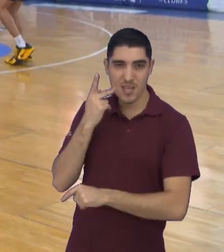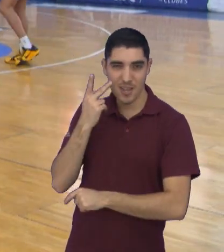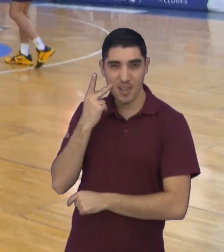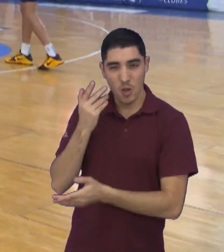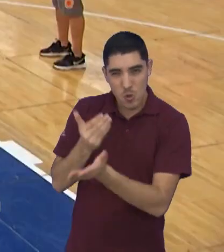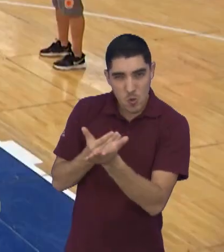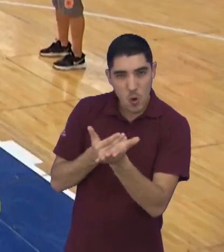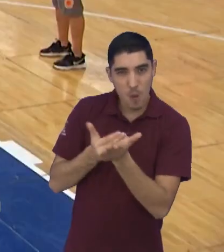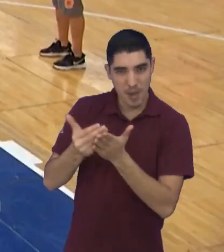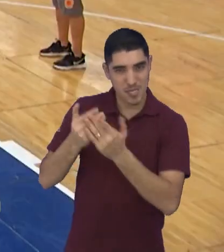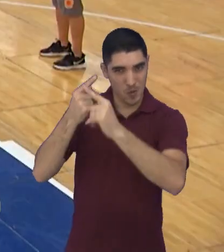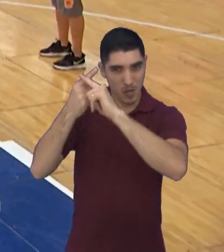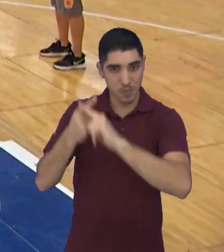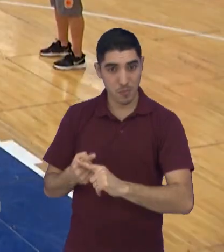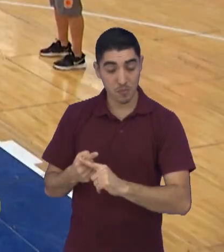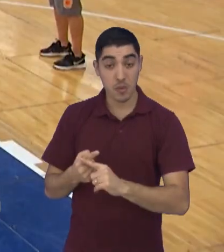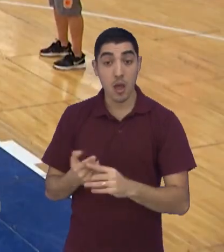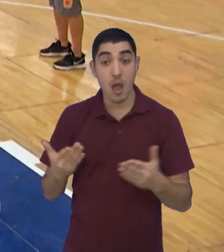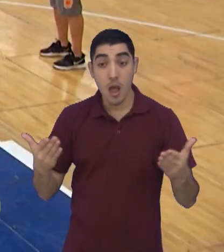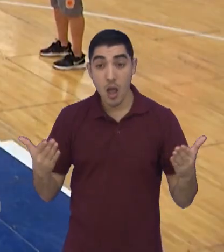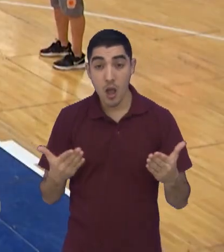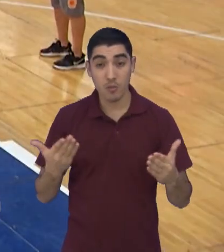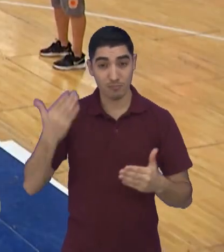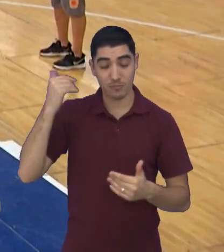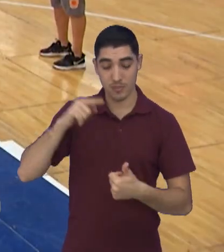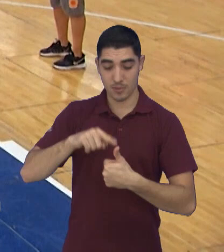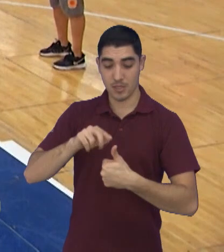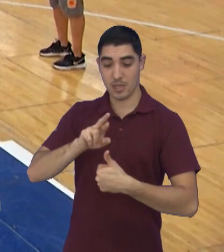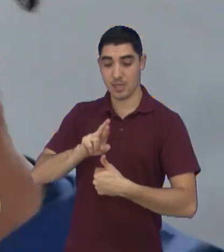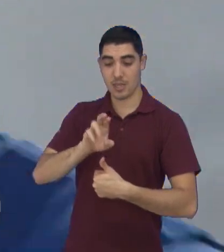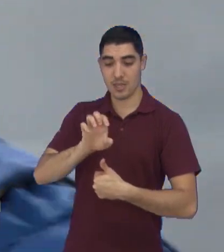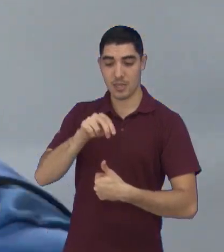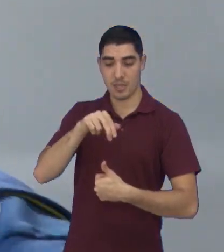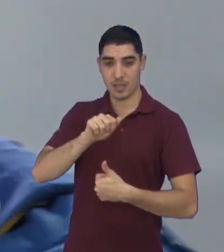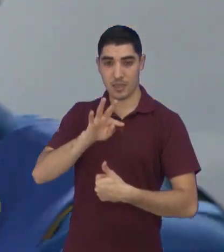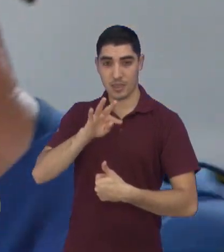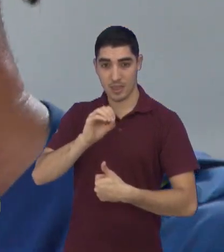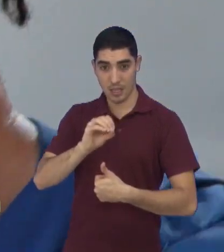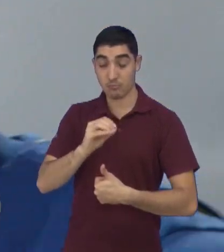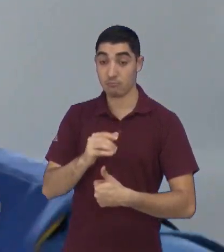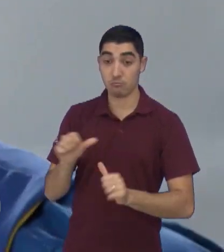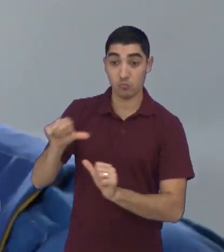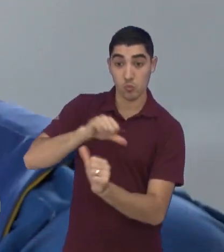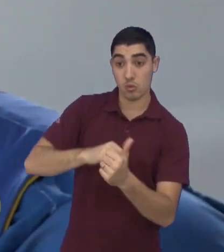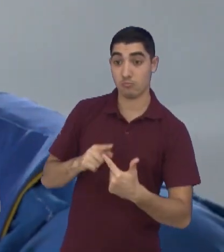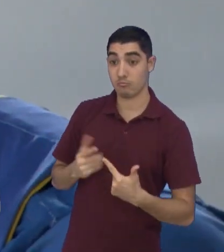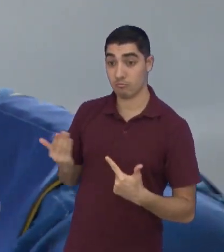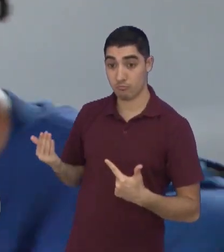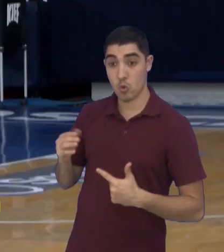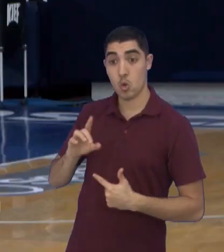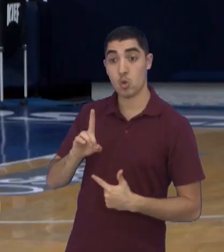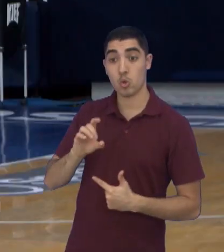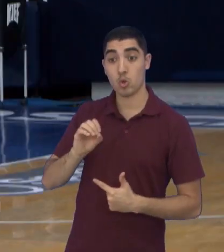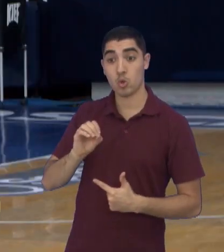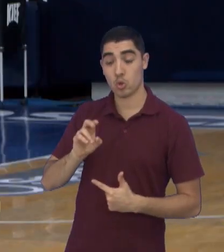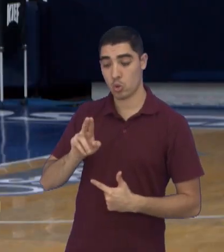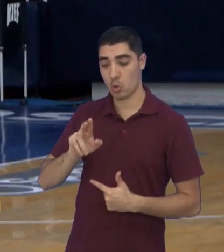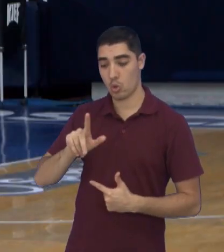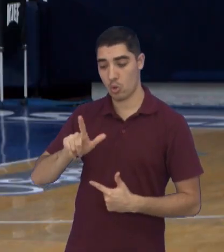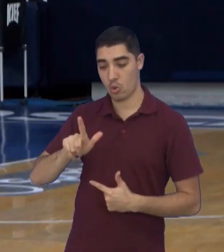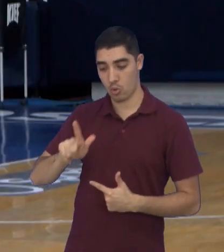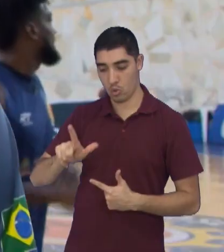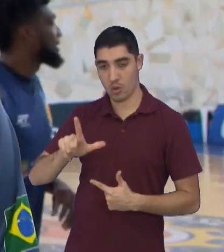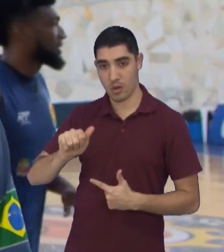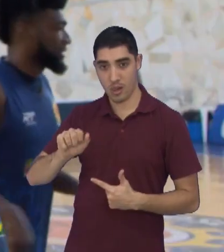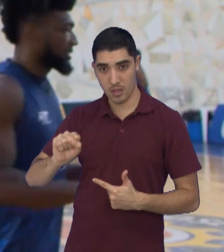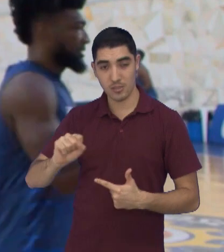do campeonato. A mais expressiva foi de Renato Carbonari, o que obrigou o Douglas dos Santos a mudar um pouco a função dentro de